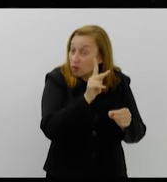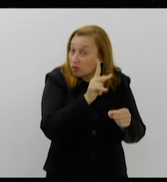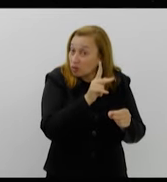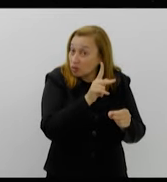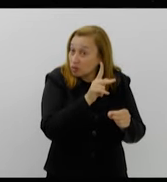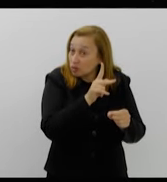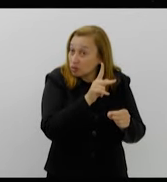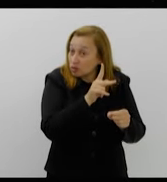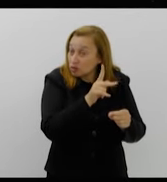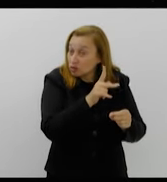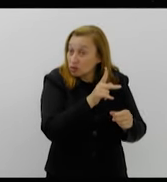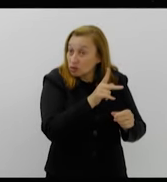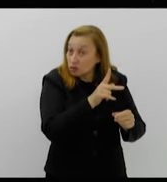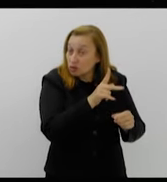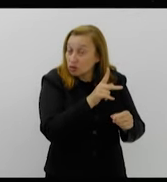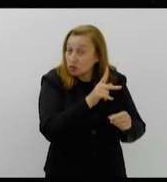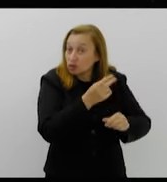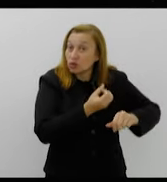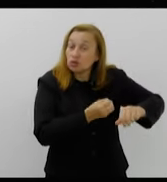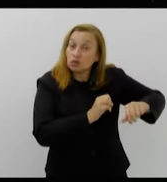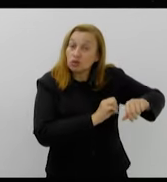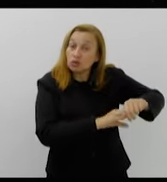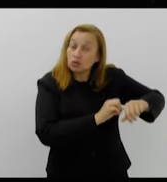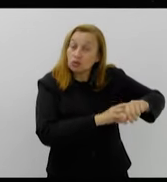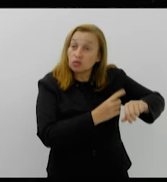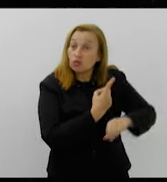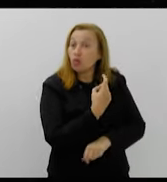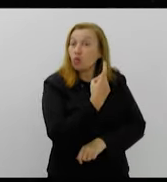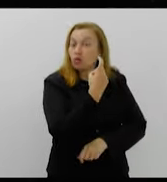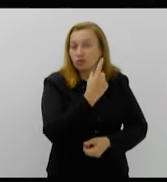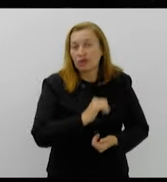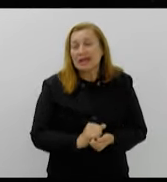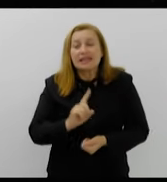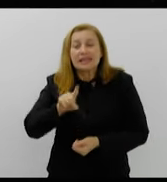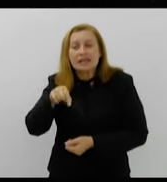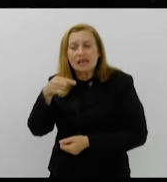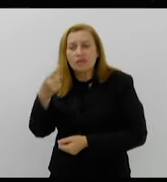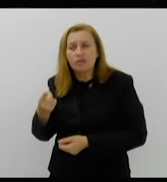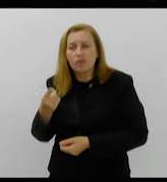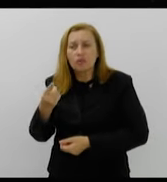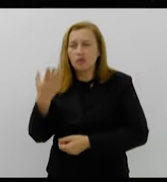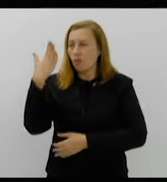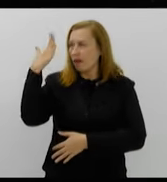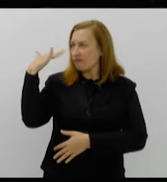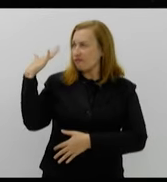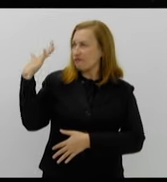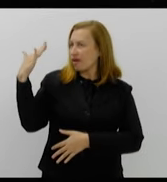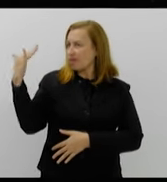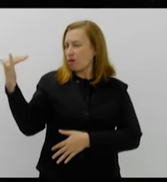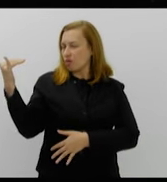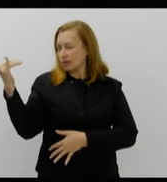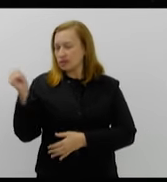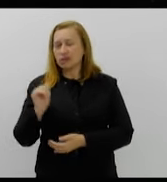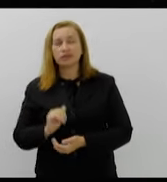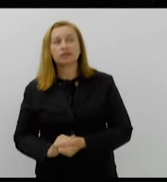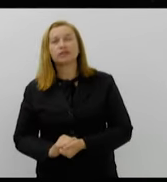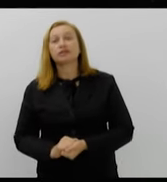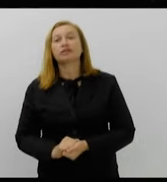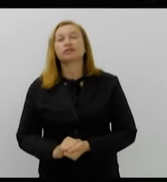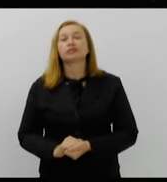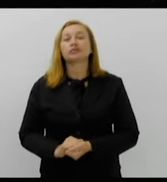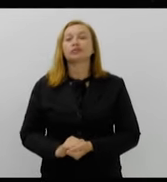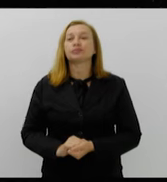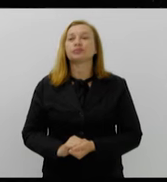especial do fundo único depois fizeram uma famosa perniciosa